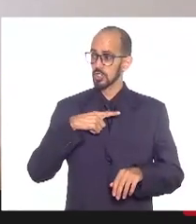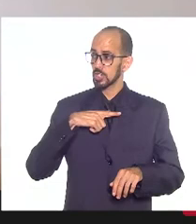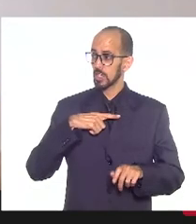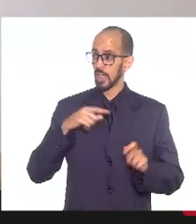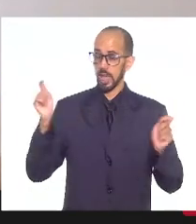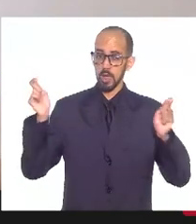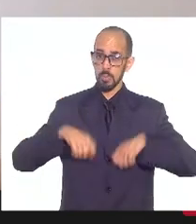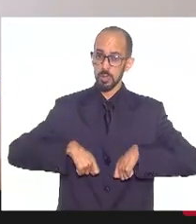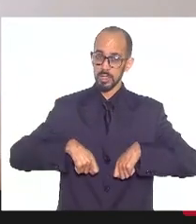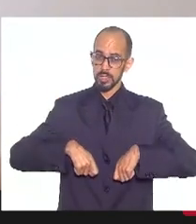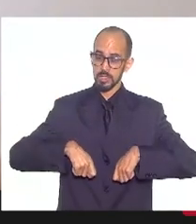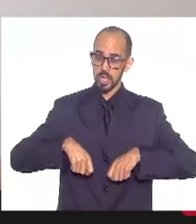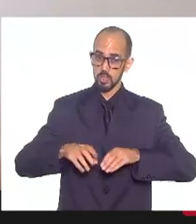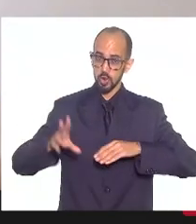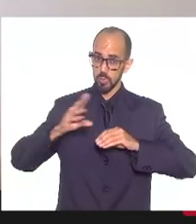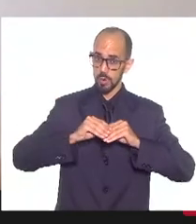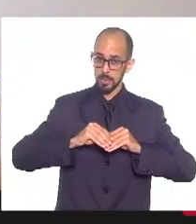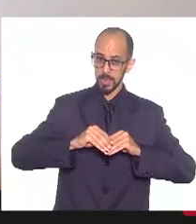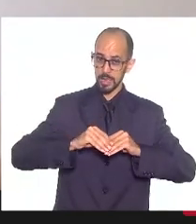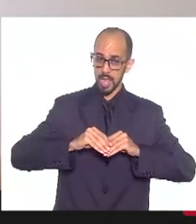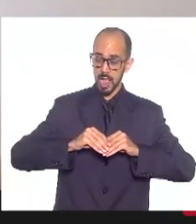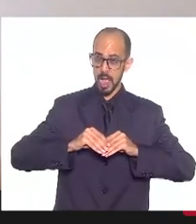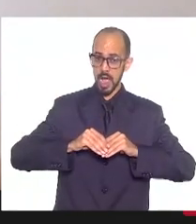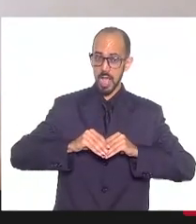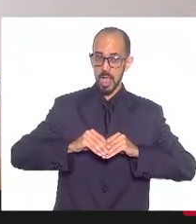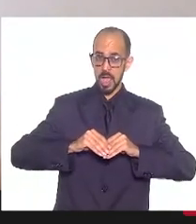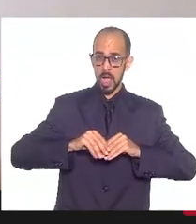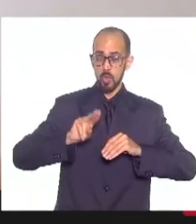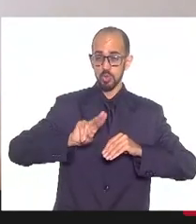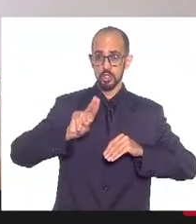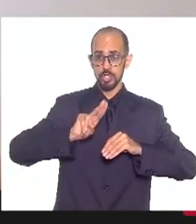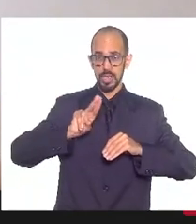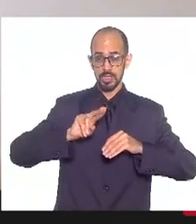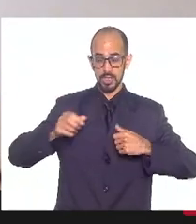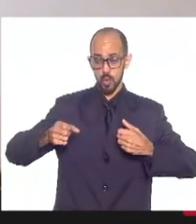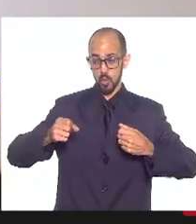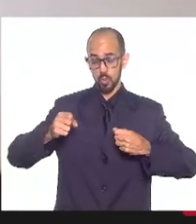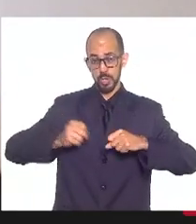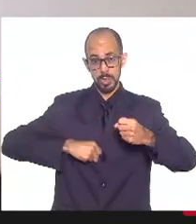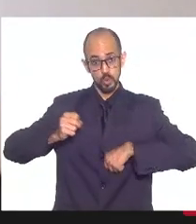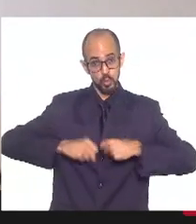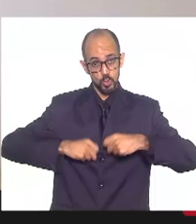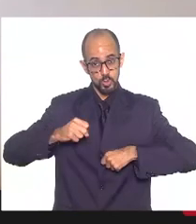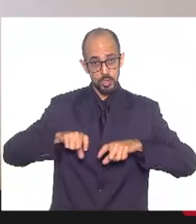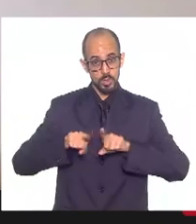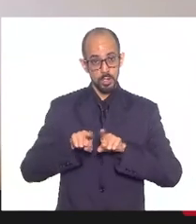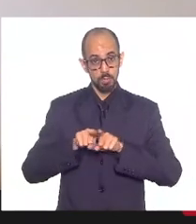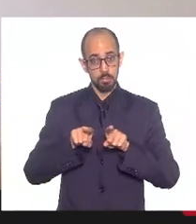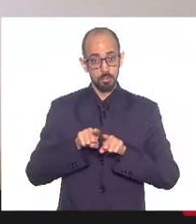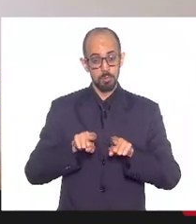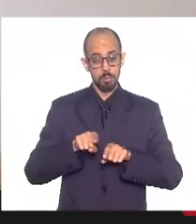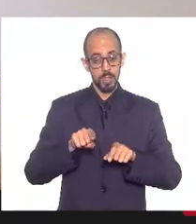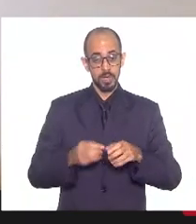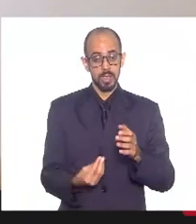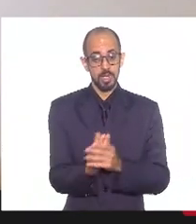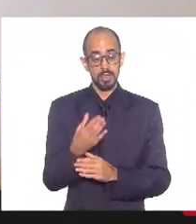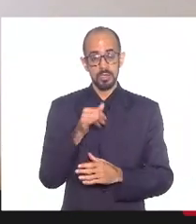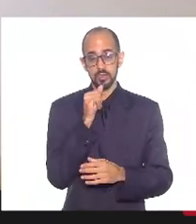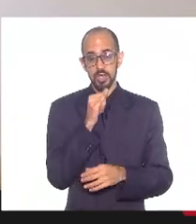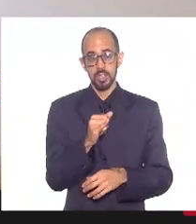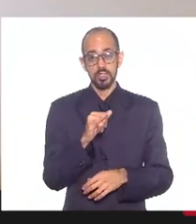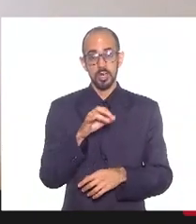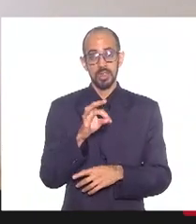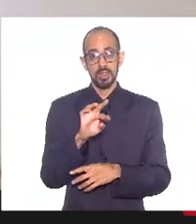incrementar o consumo industrial e também o consumo da geração térmica. Então, eu felicito o Estado do Rio de Janeiro, que